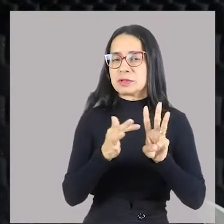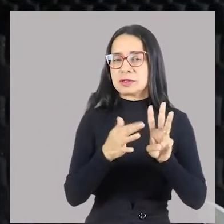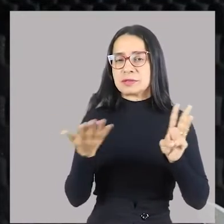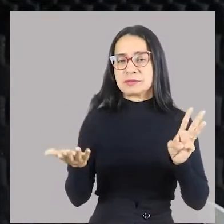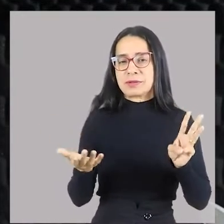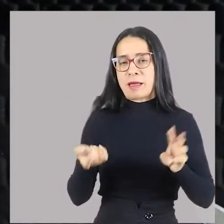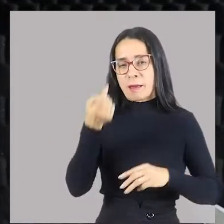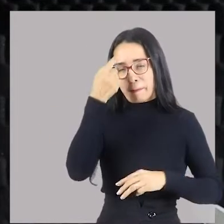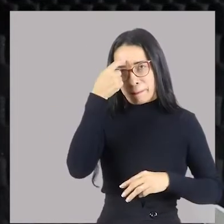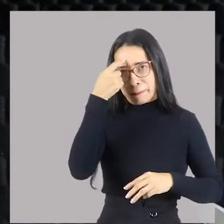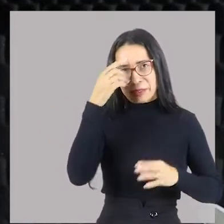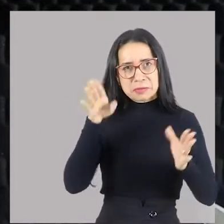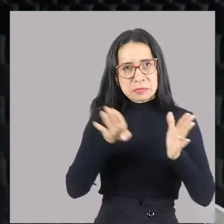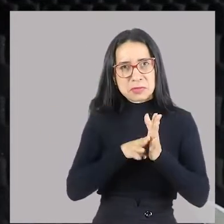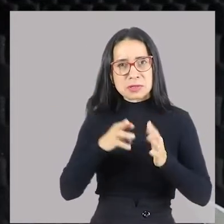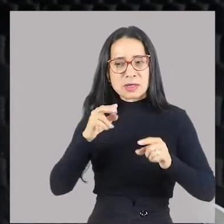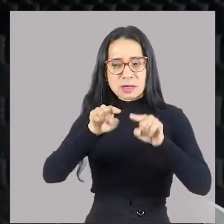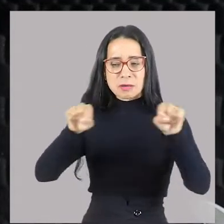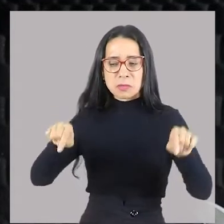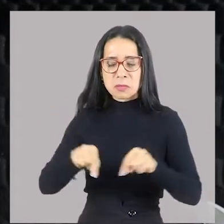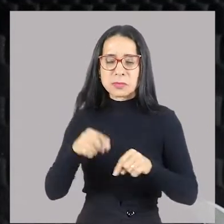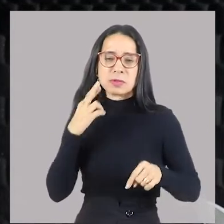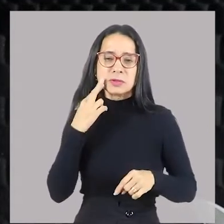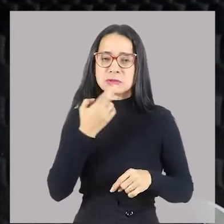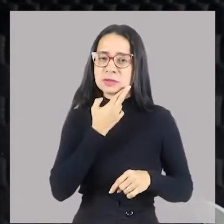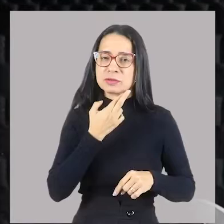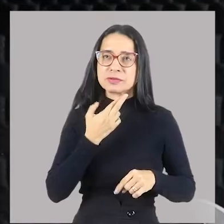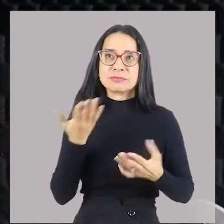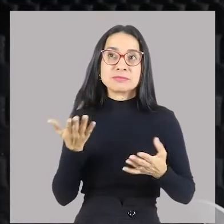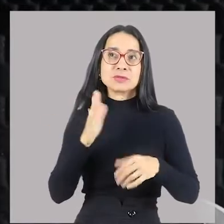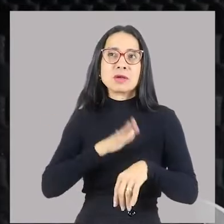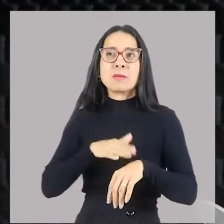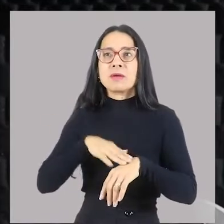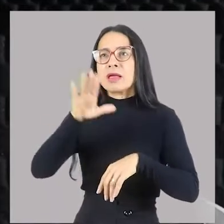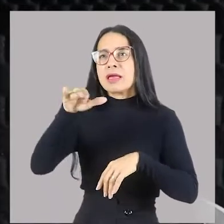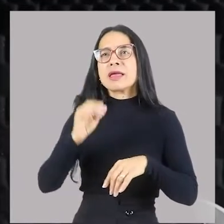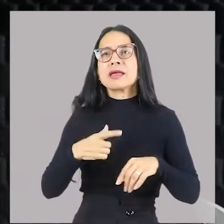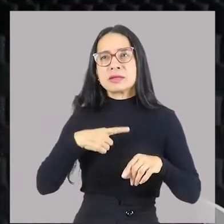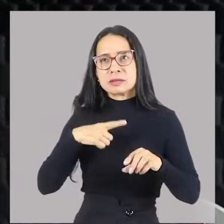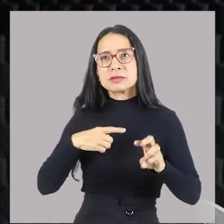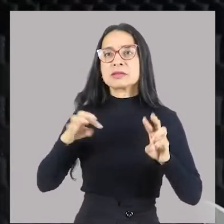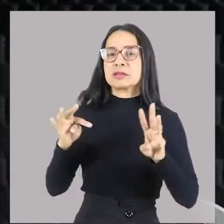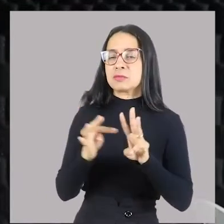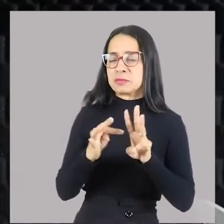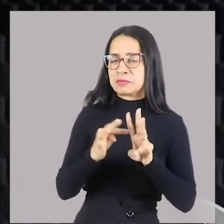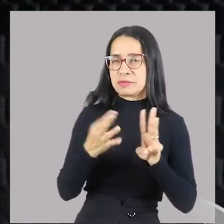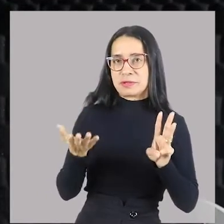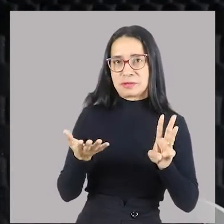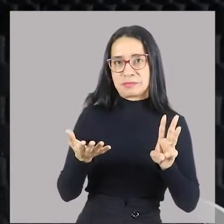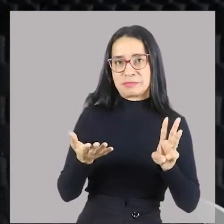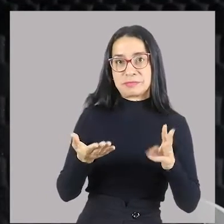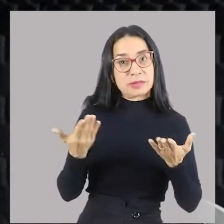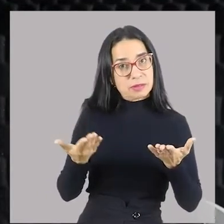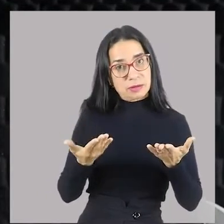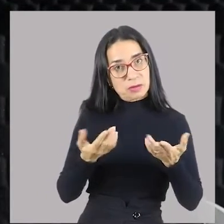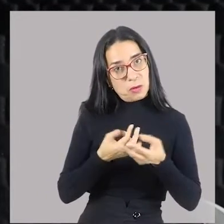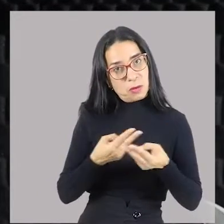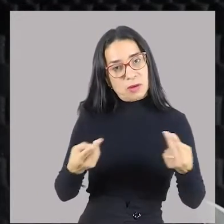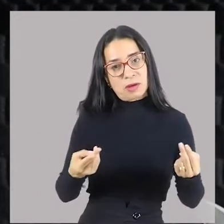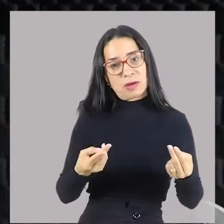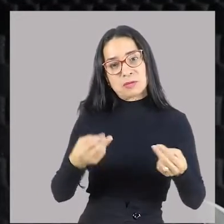restaurante, ou hoje em qualquer espaço, a gente já fica logo, ei, tem Wi-Fi? É algo que já faz parte do nosso